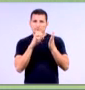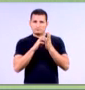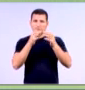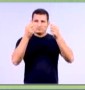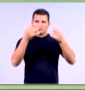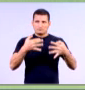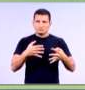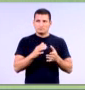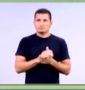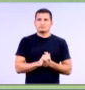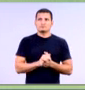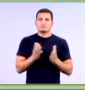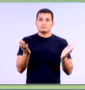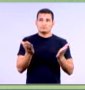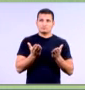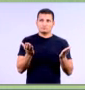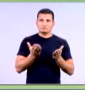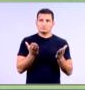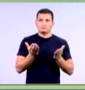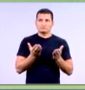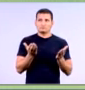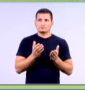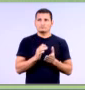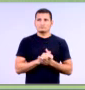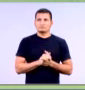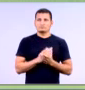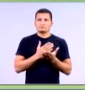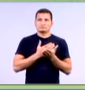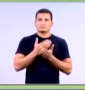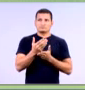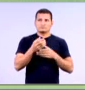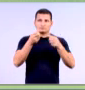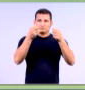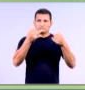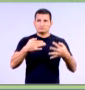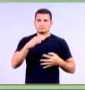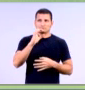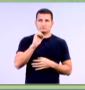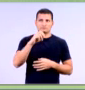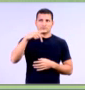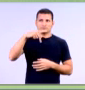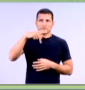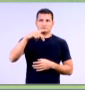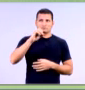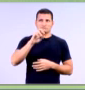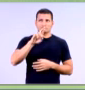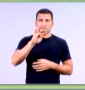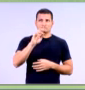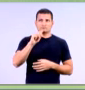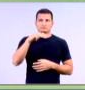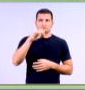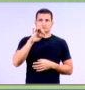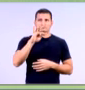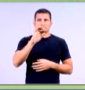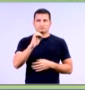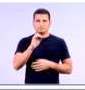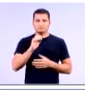hoje, né, vamos começar a falar sobre comportamento. Olha aqui.